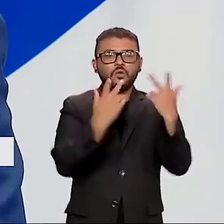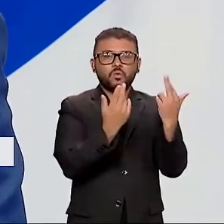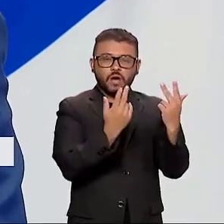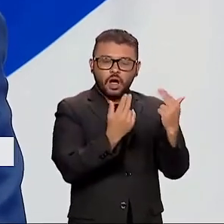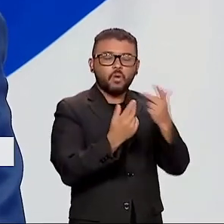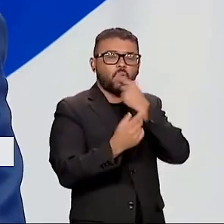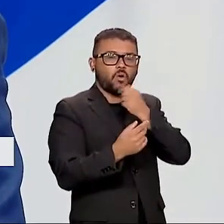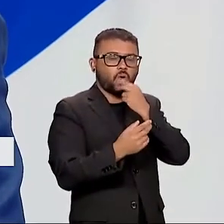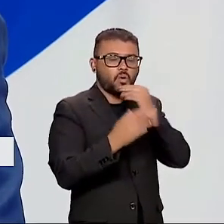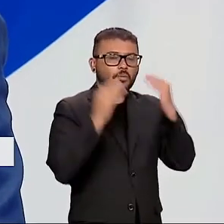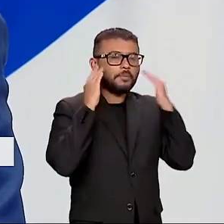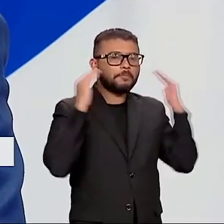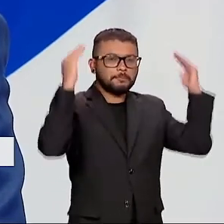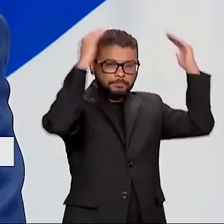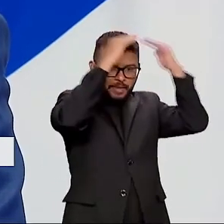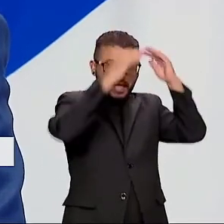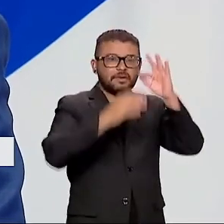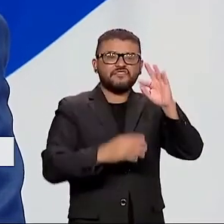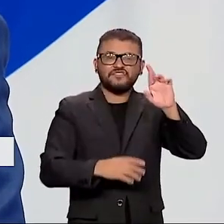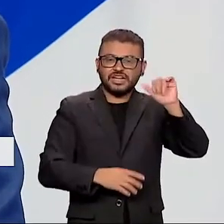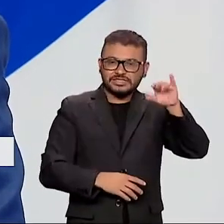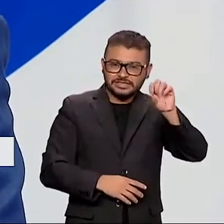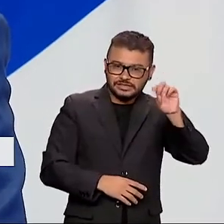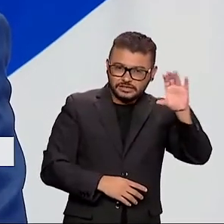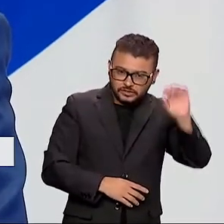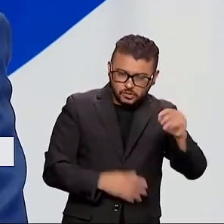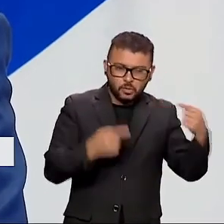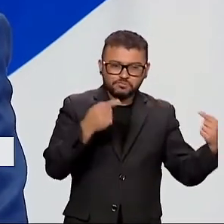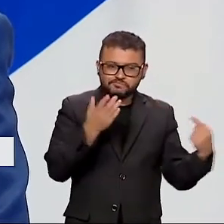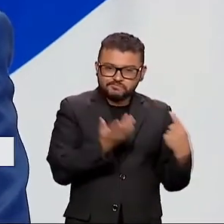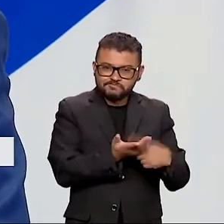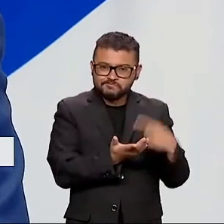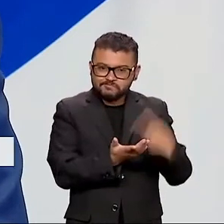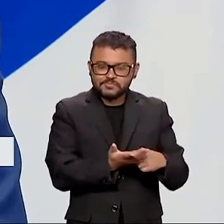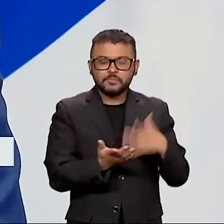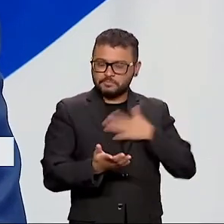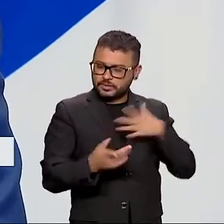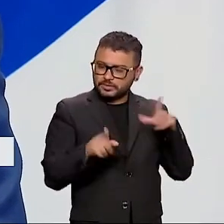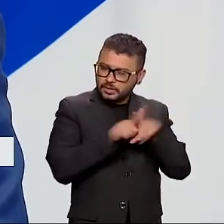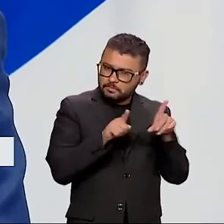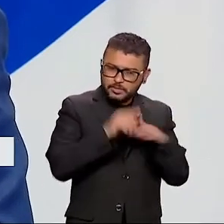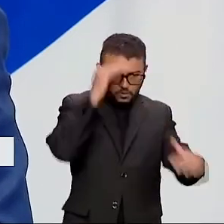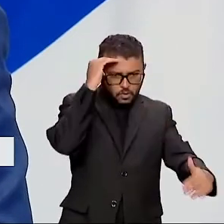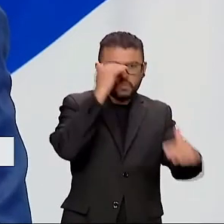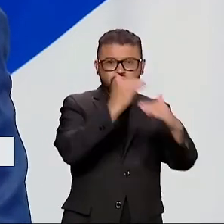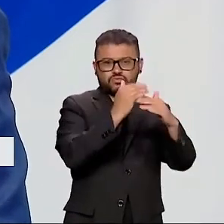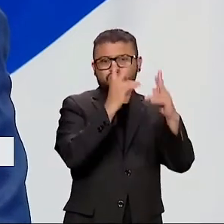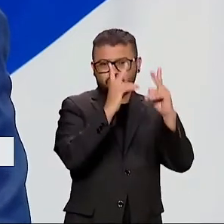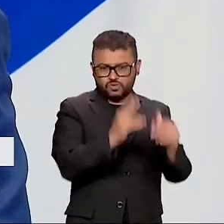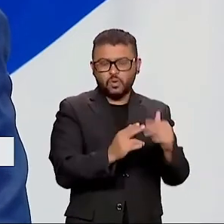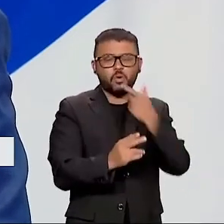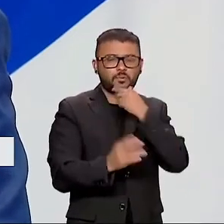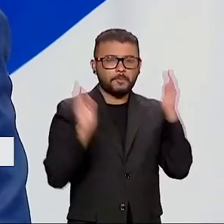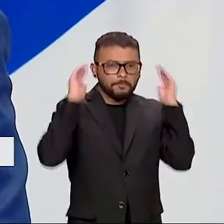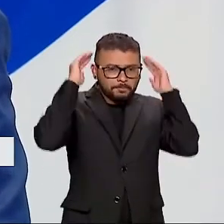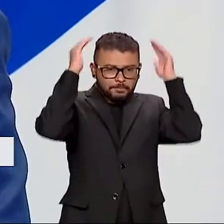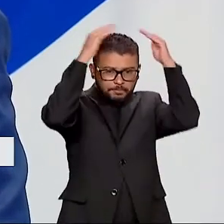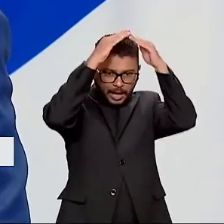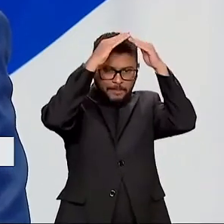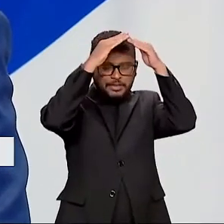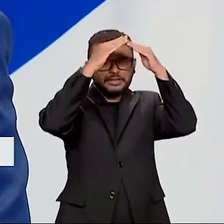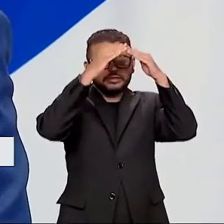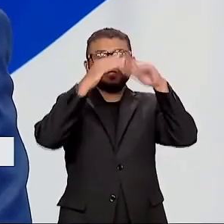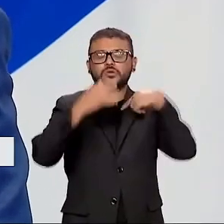Francisco, sabe, e que é minha também, porque eu acho que se a gente não